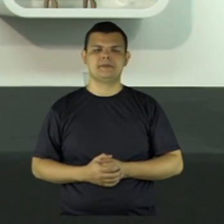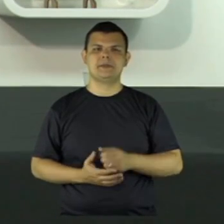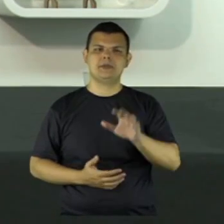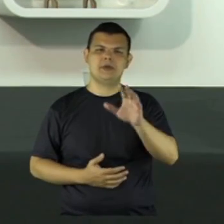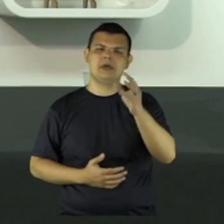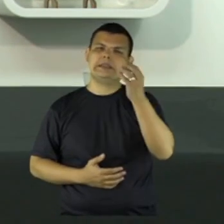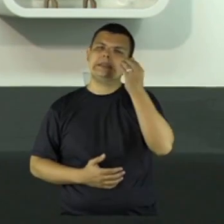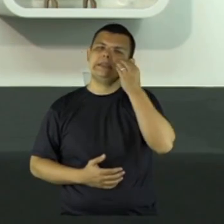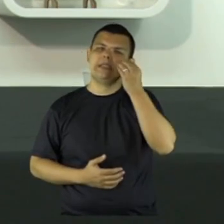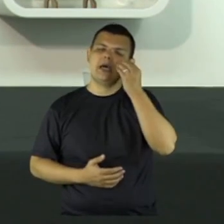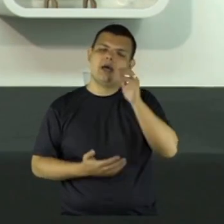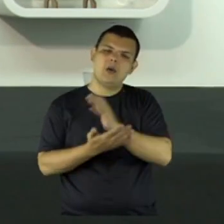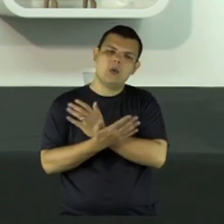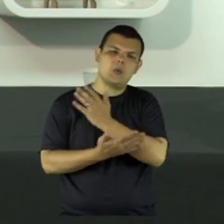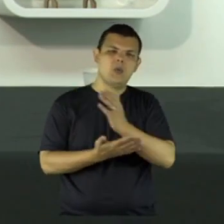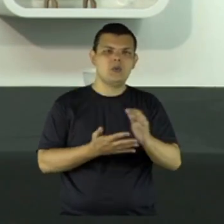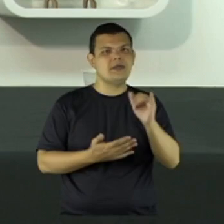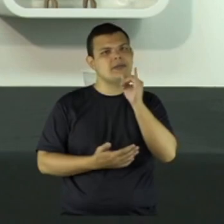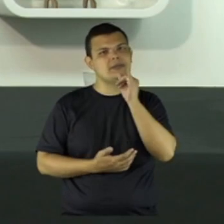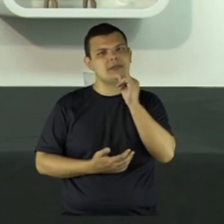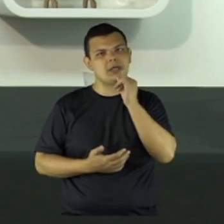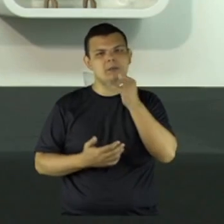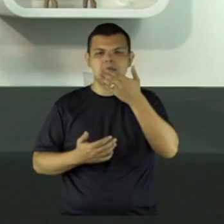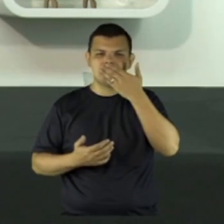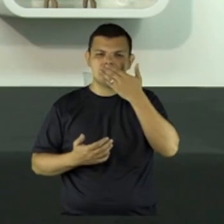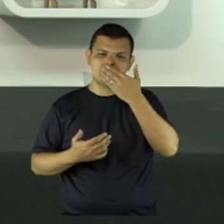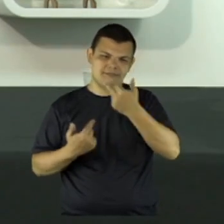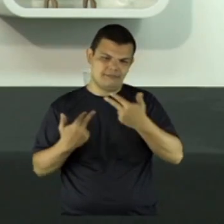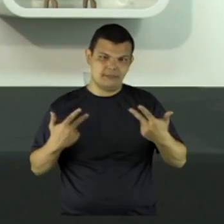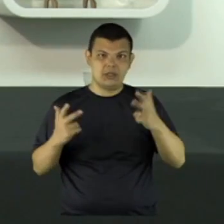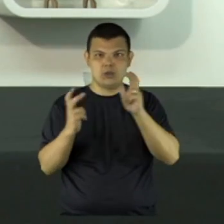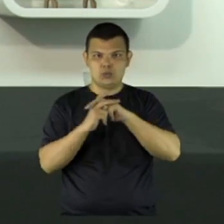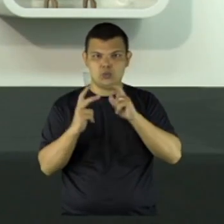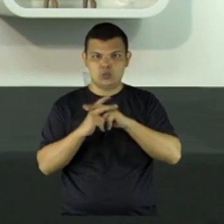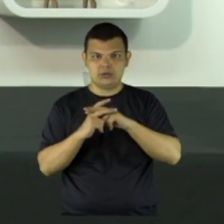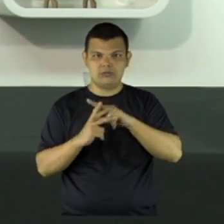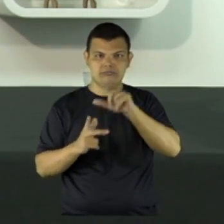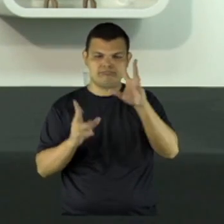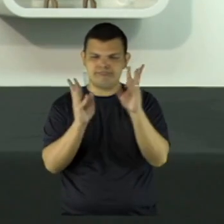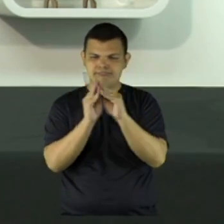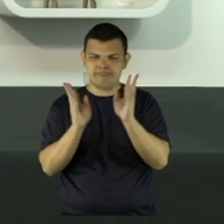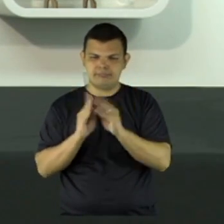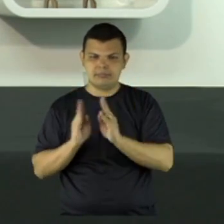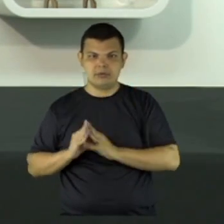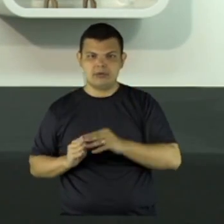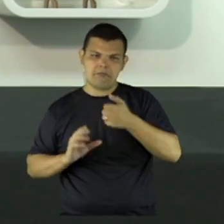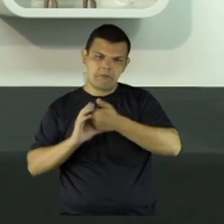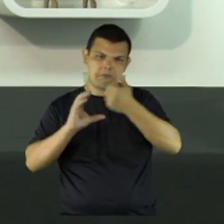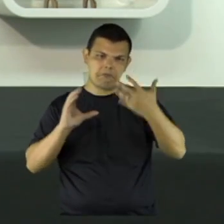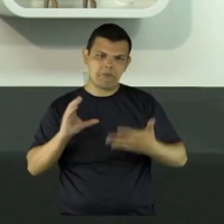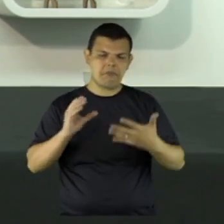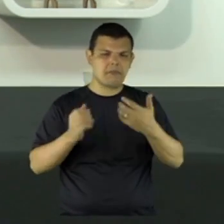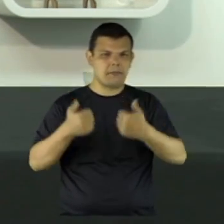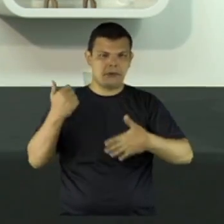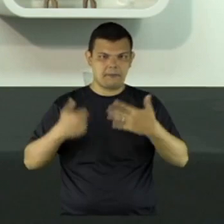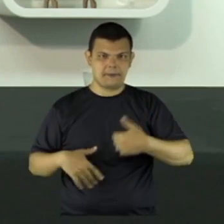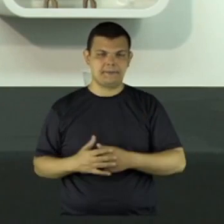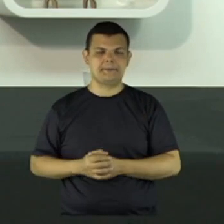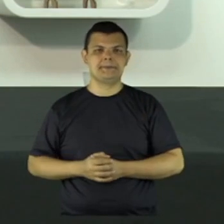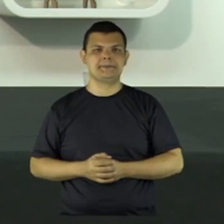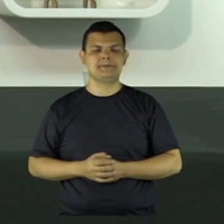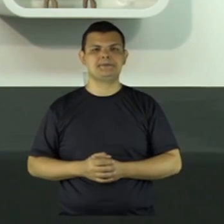tentar aqui dar alguns exemplos de lutas, e aí a gente já recapitula o que a gente viu aí anteriormente nas classificações. Então vamos